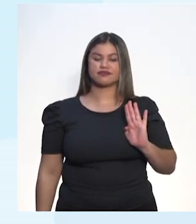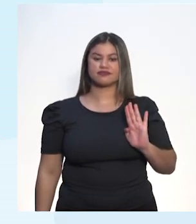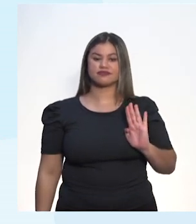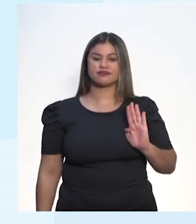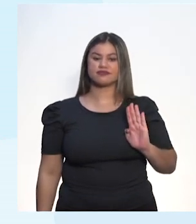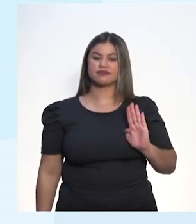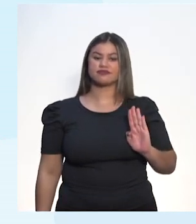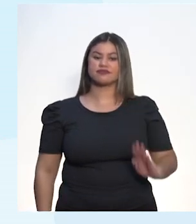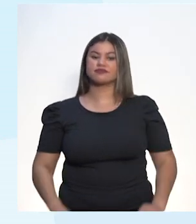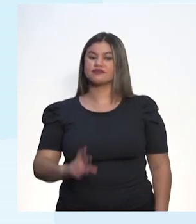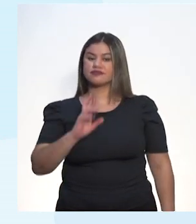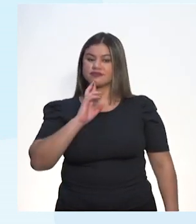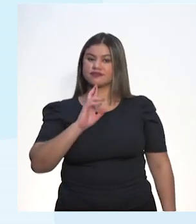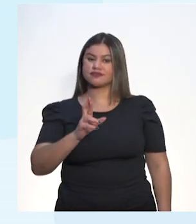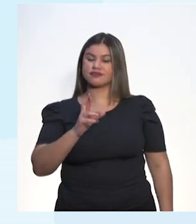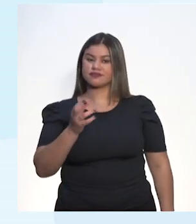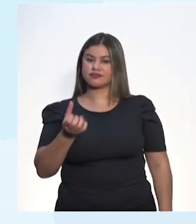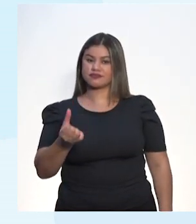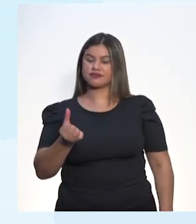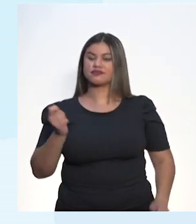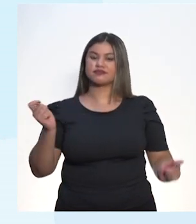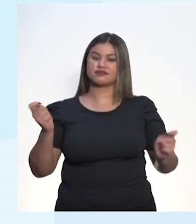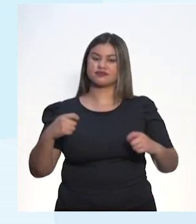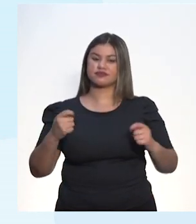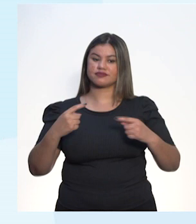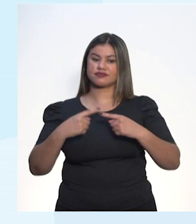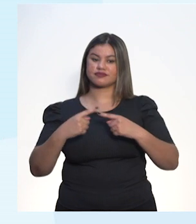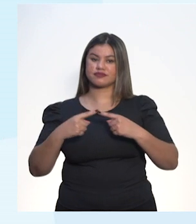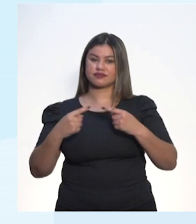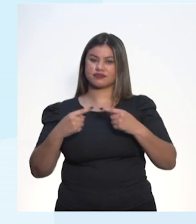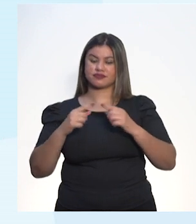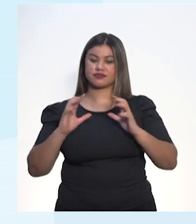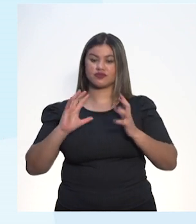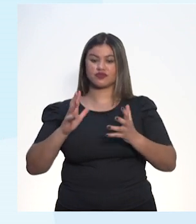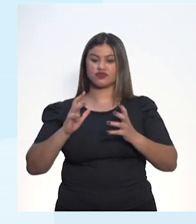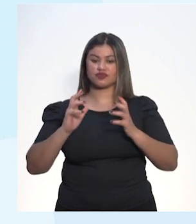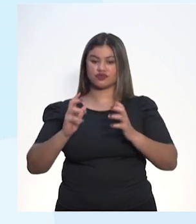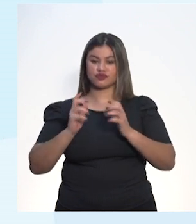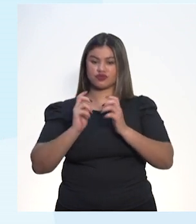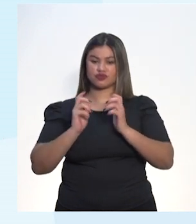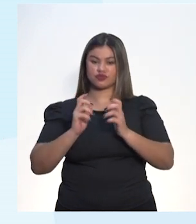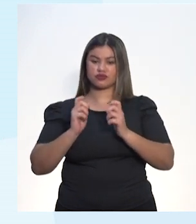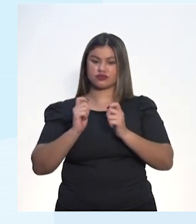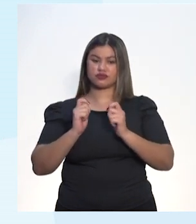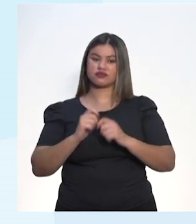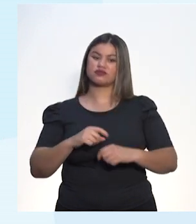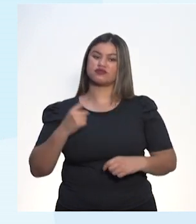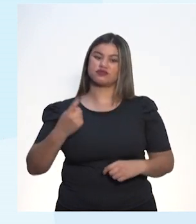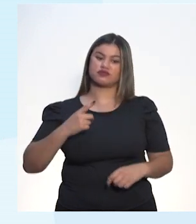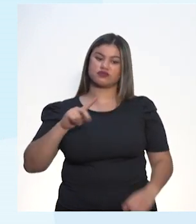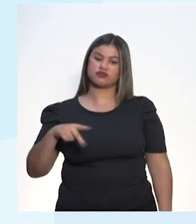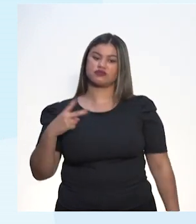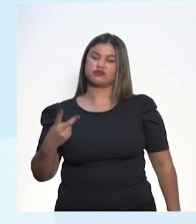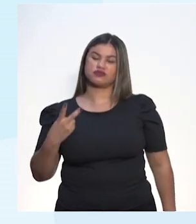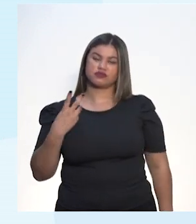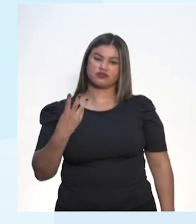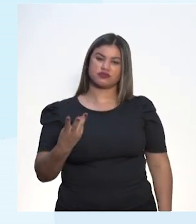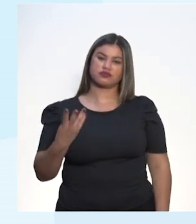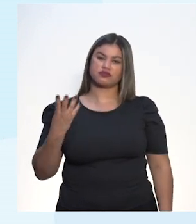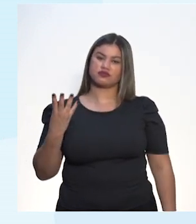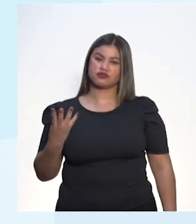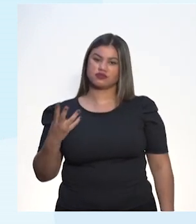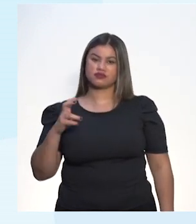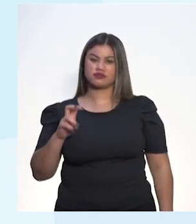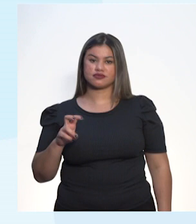são 6 respostas possíveis, porque são as 6 faces do dado. Ou é 1, ou é 2, ou é 3, ou é 4, ou